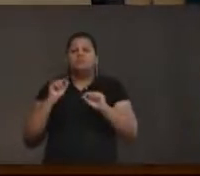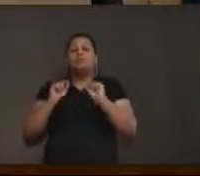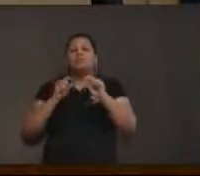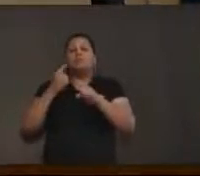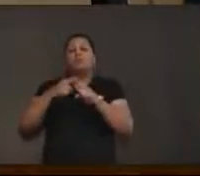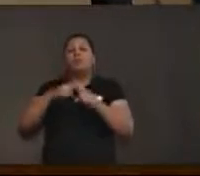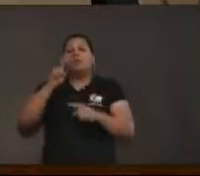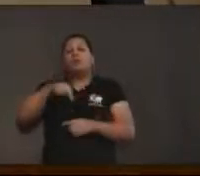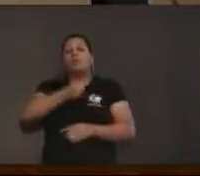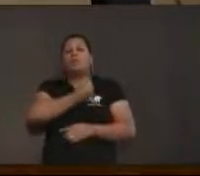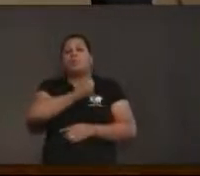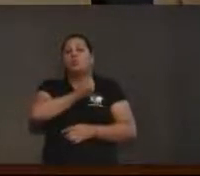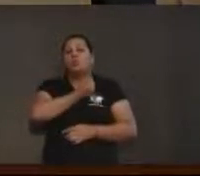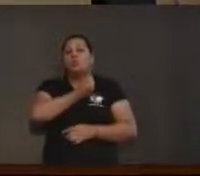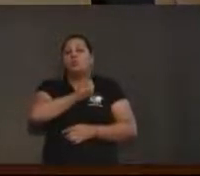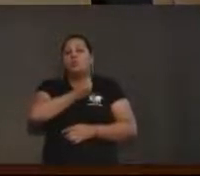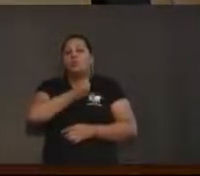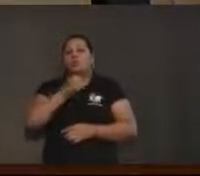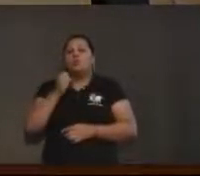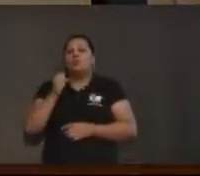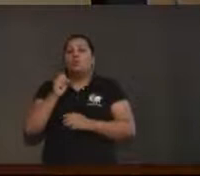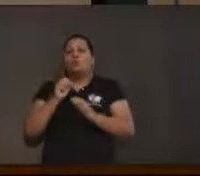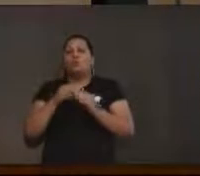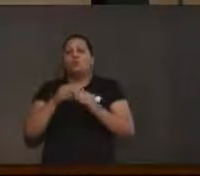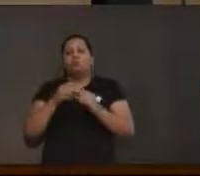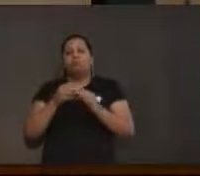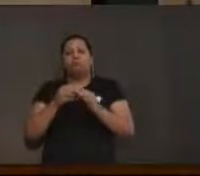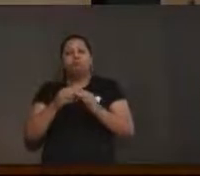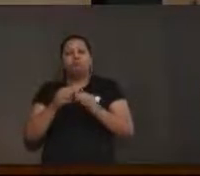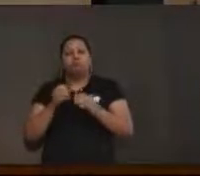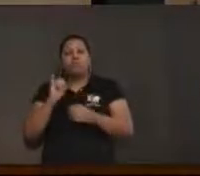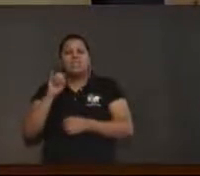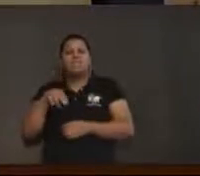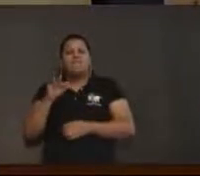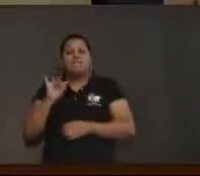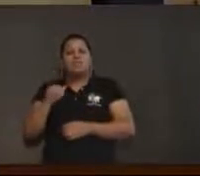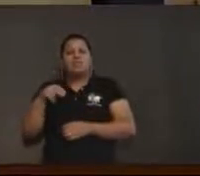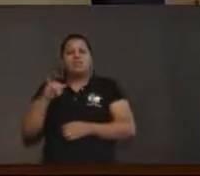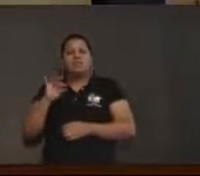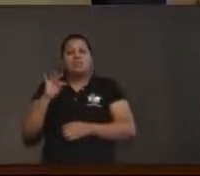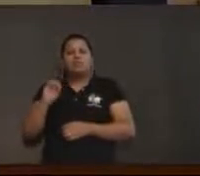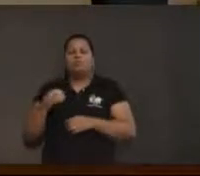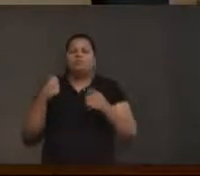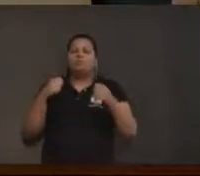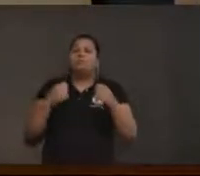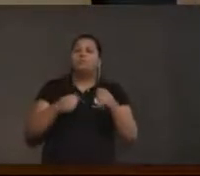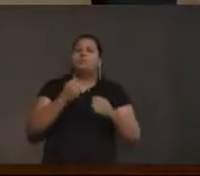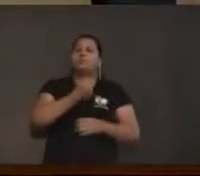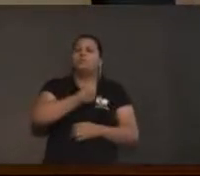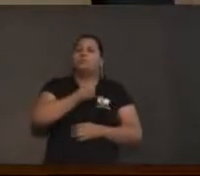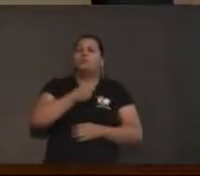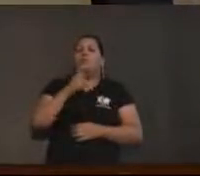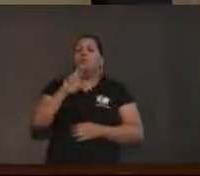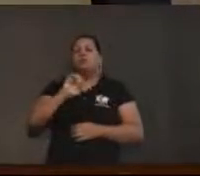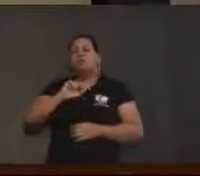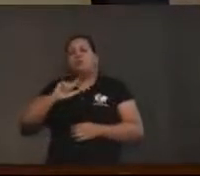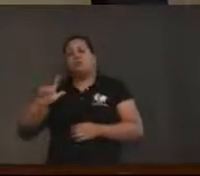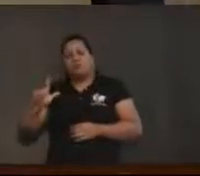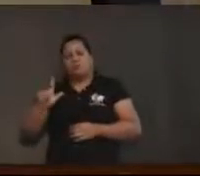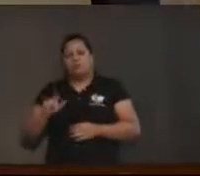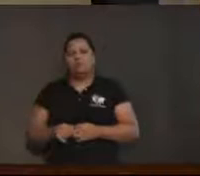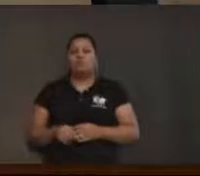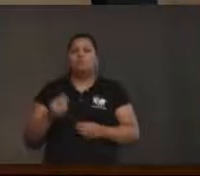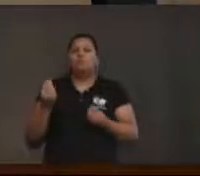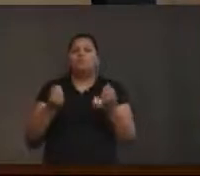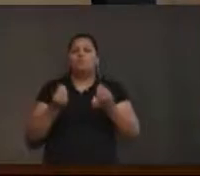então para que seja um número real você começa a definir os espaços onde você vai procurar solução uma das coisas que a gente